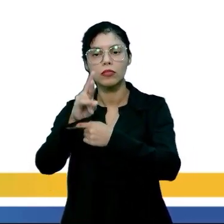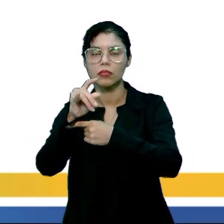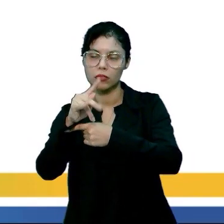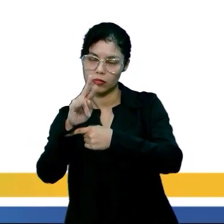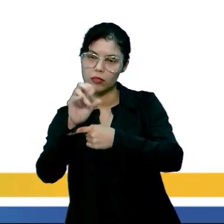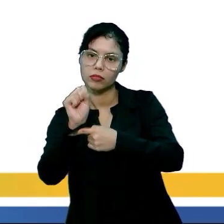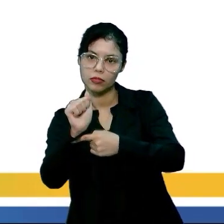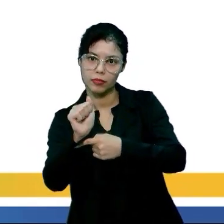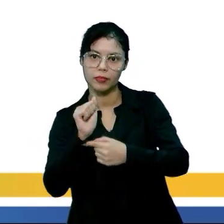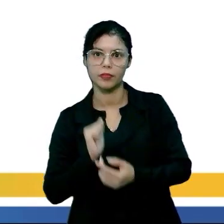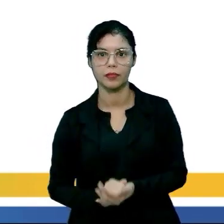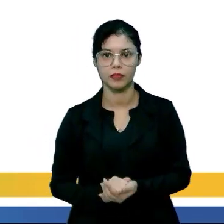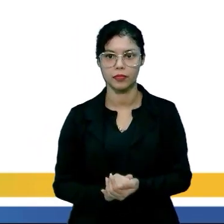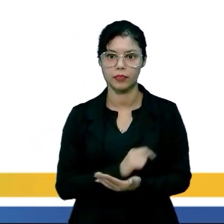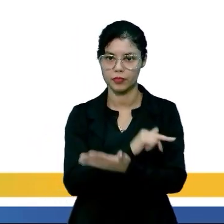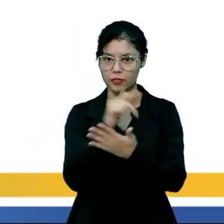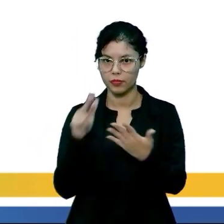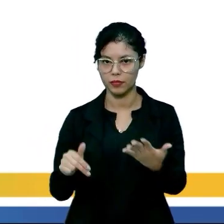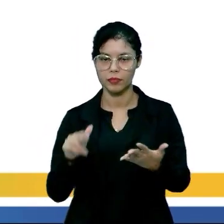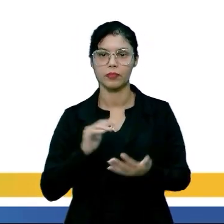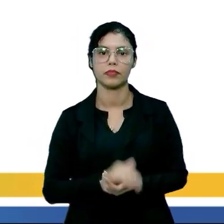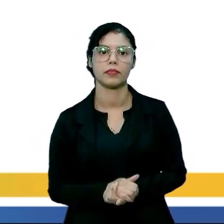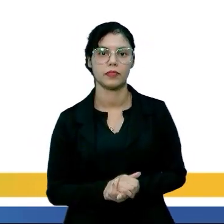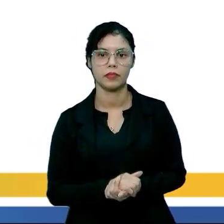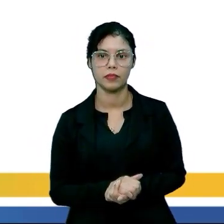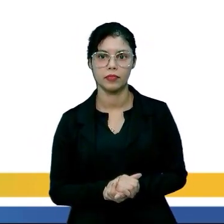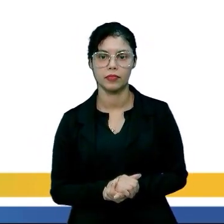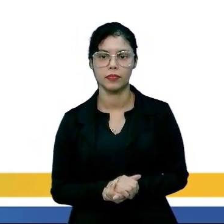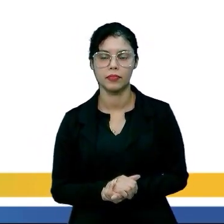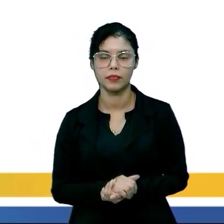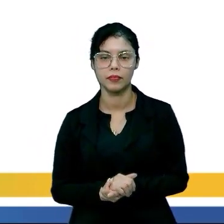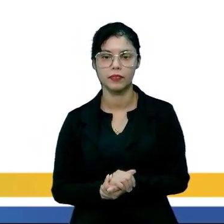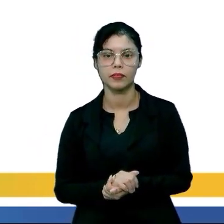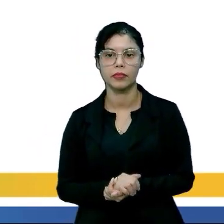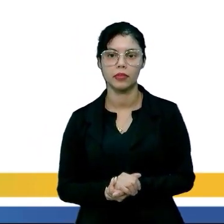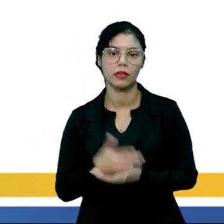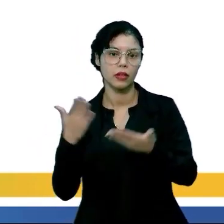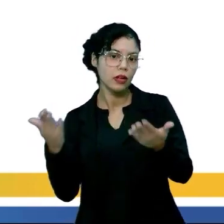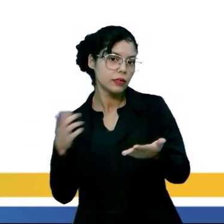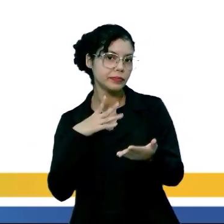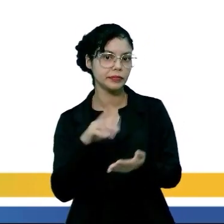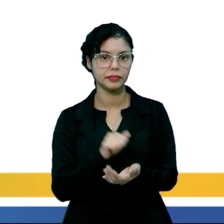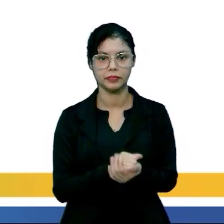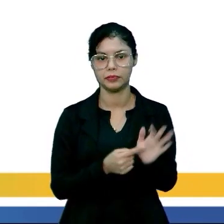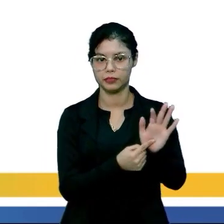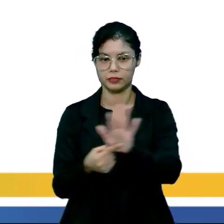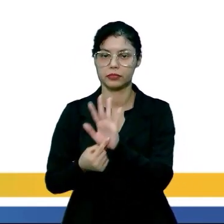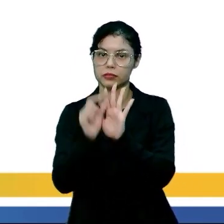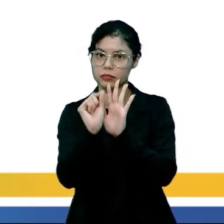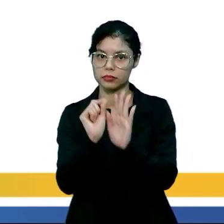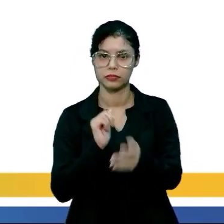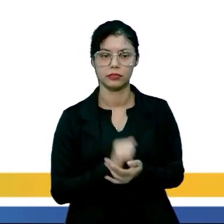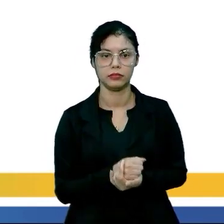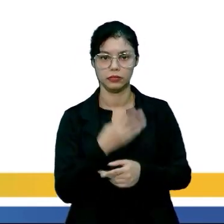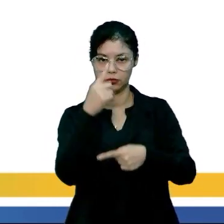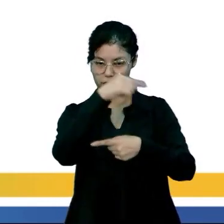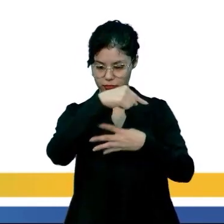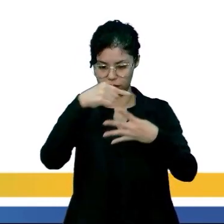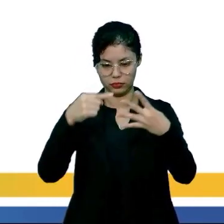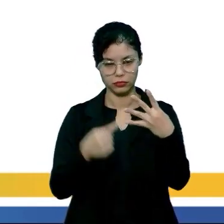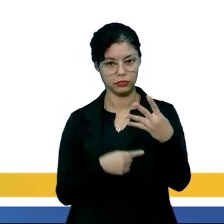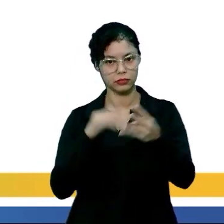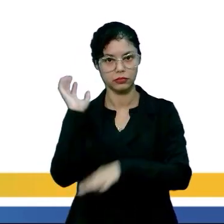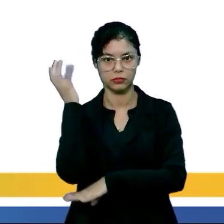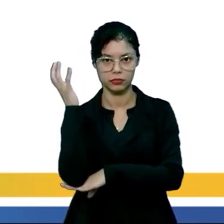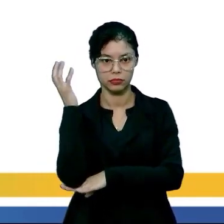as angiospermas, que é a mais diversificada, mais né, desenvolvida. Então, isso aqui indica o quê? Que essas 4